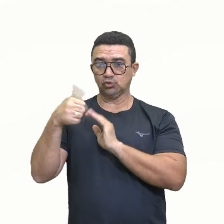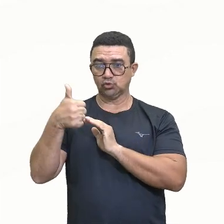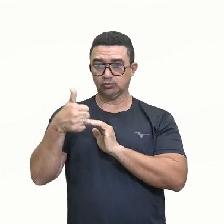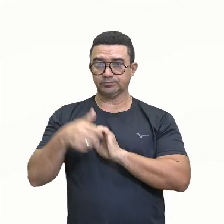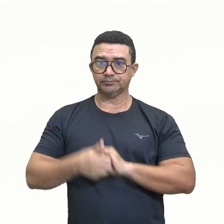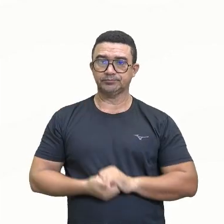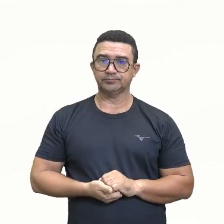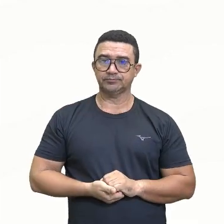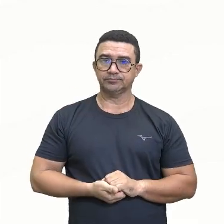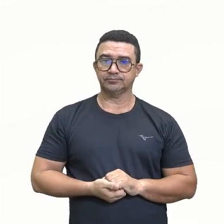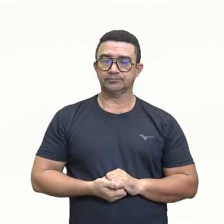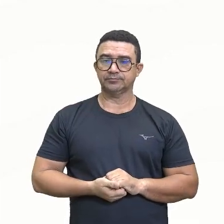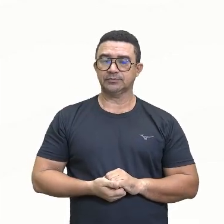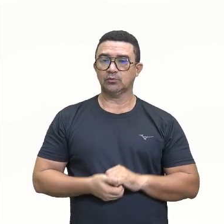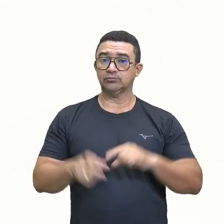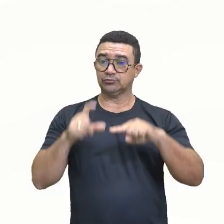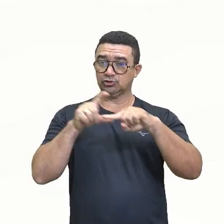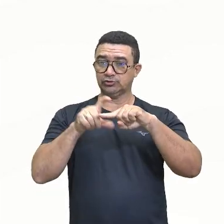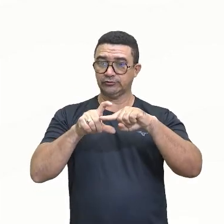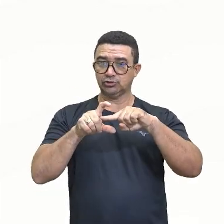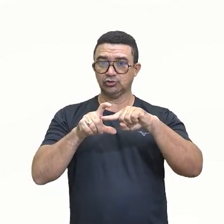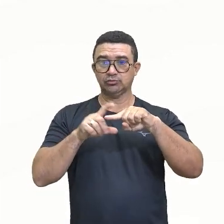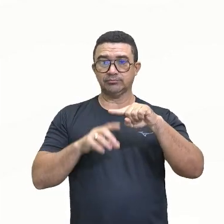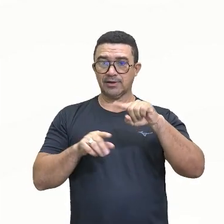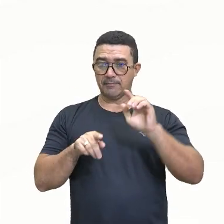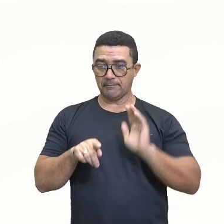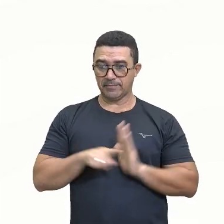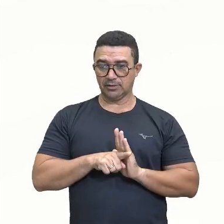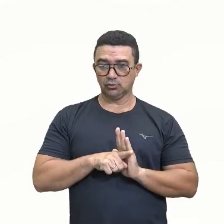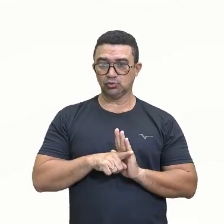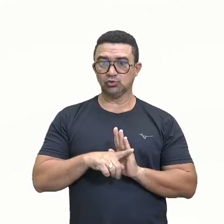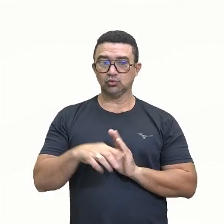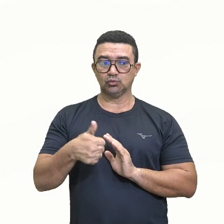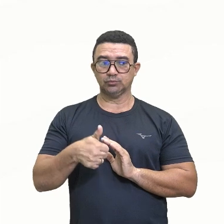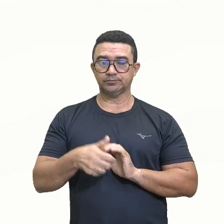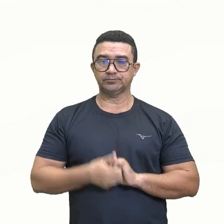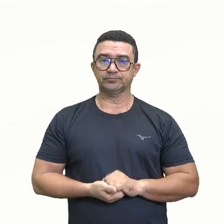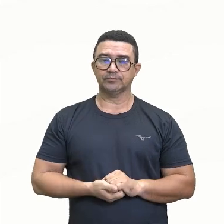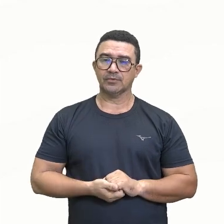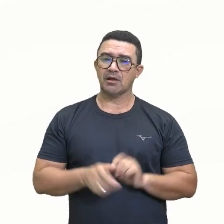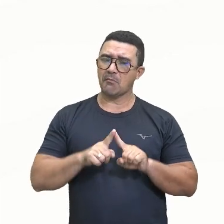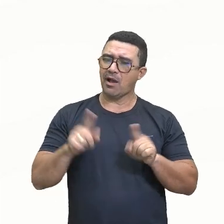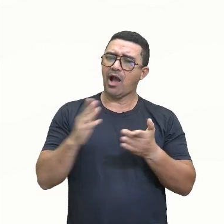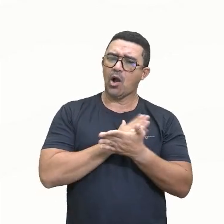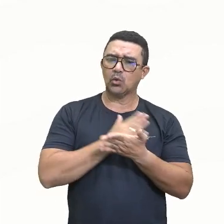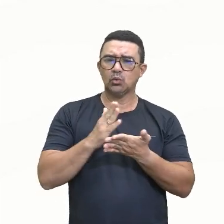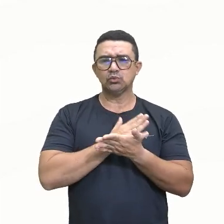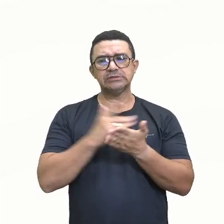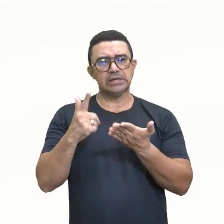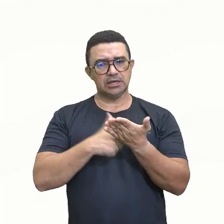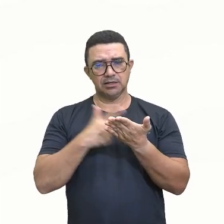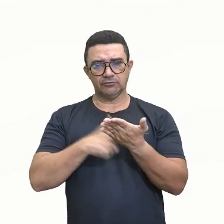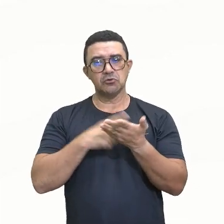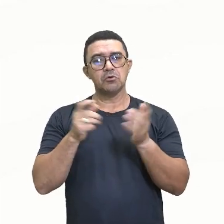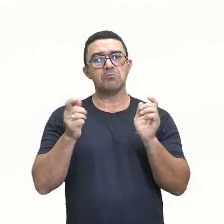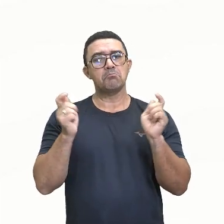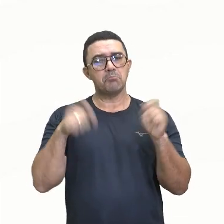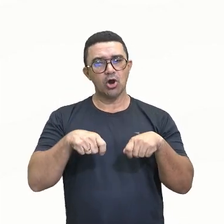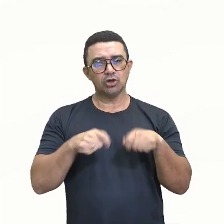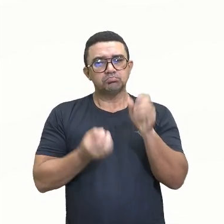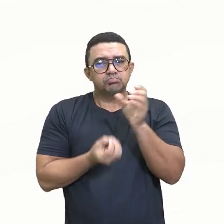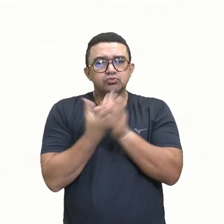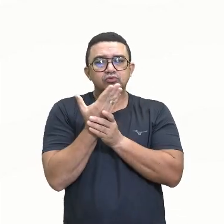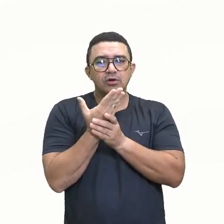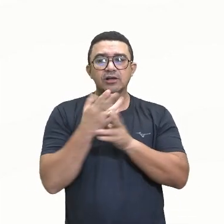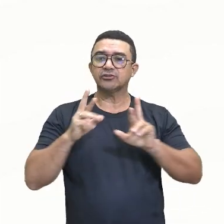sobre, novamente, Q menos 1. Mas em alguns livros isso pode vir diferente, tá? Pode vir trocado.